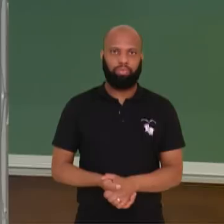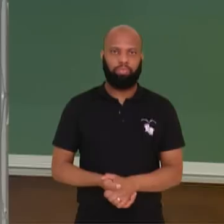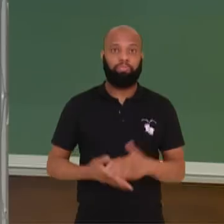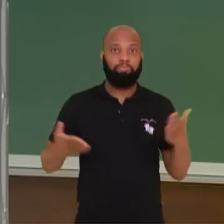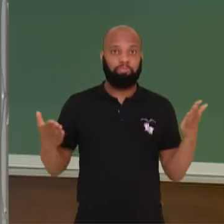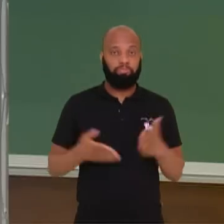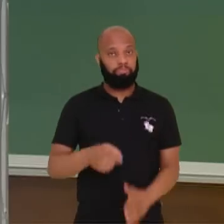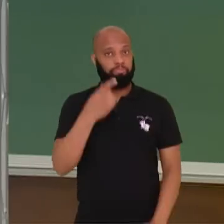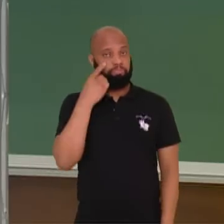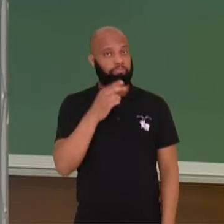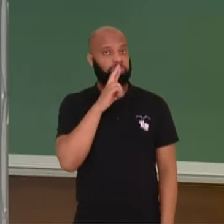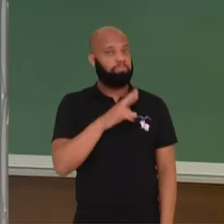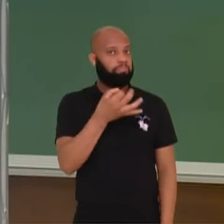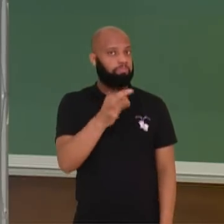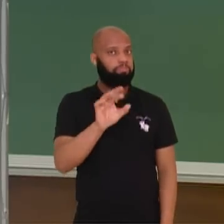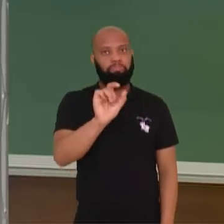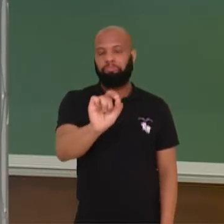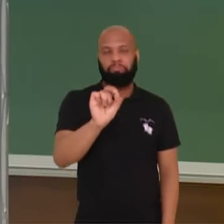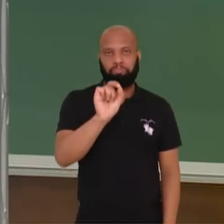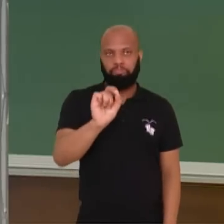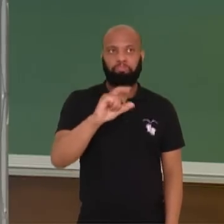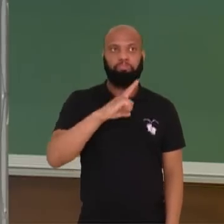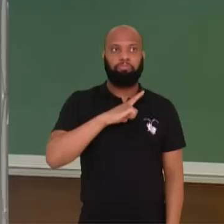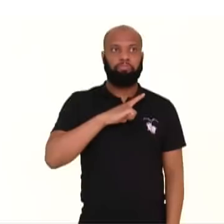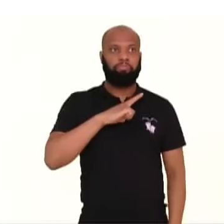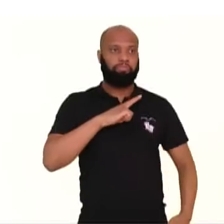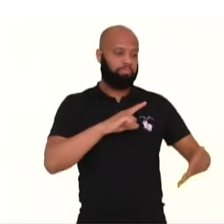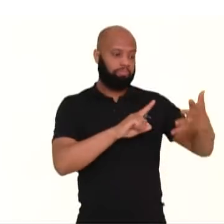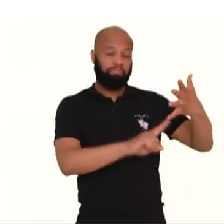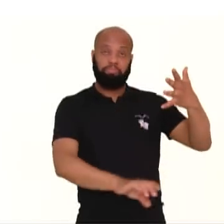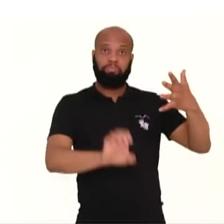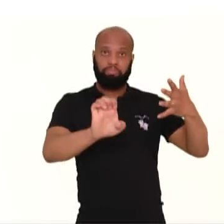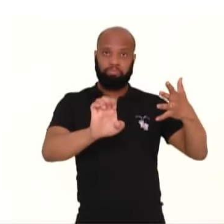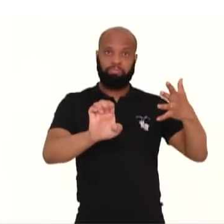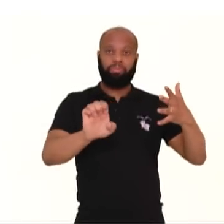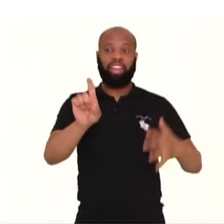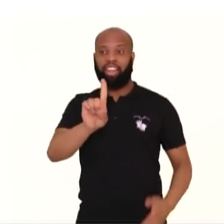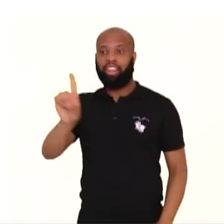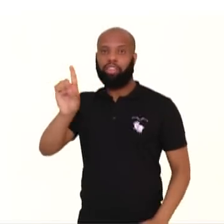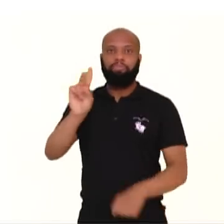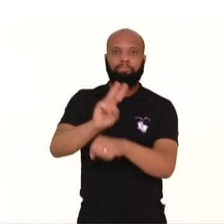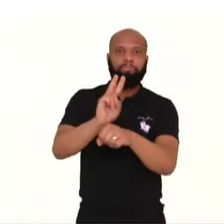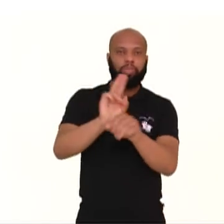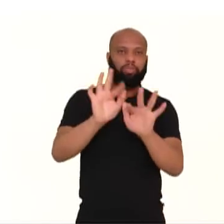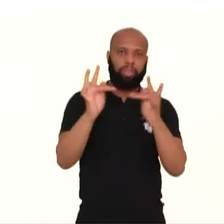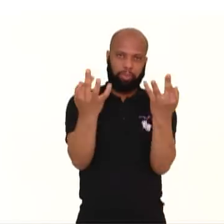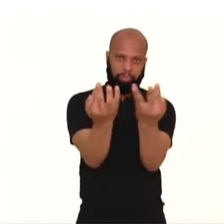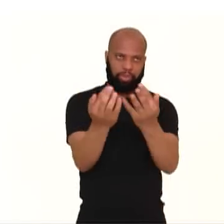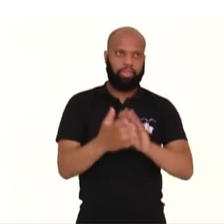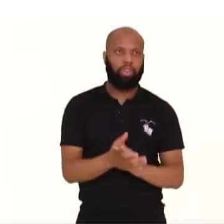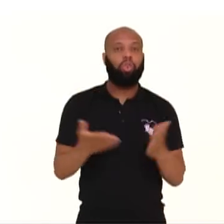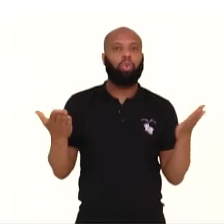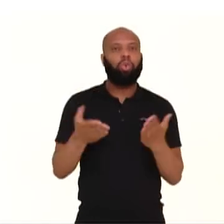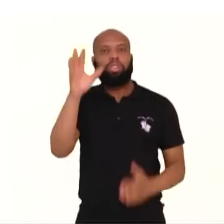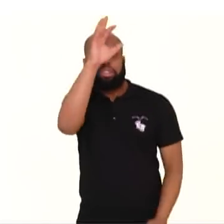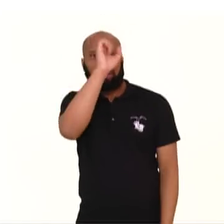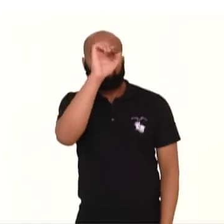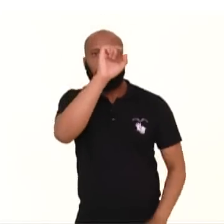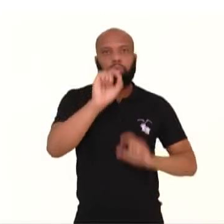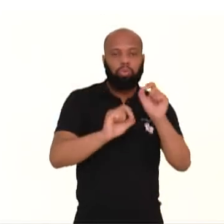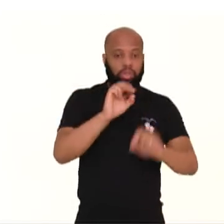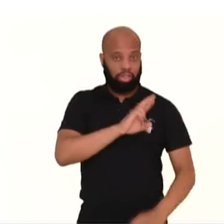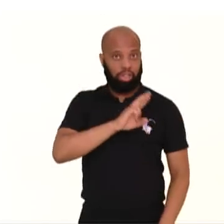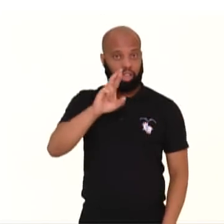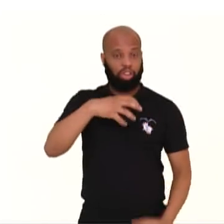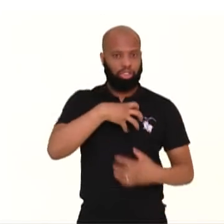Vamos à correção? A resposta correta do quiz está na letra E, da família. Muito bem, nós na aula de hoje estudamos a